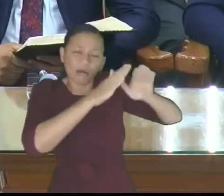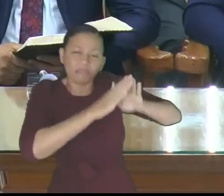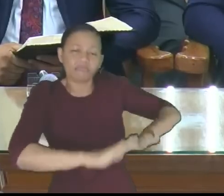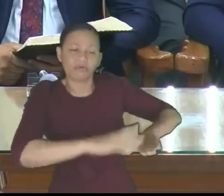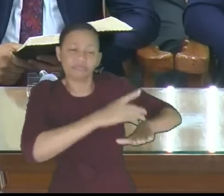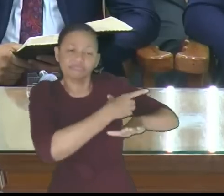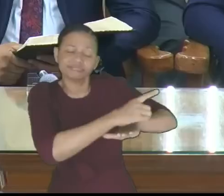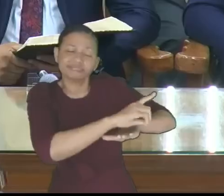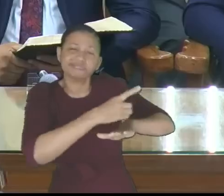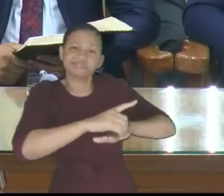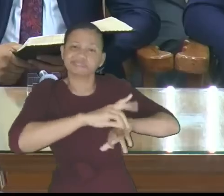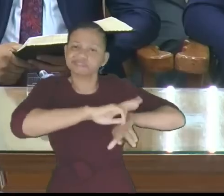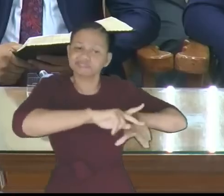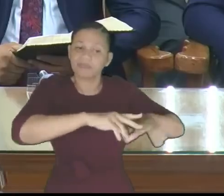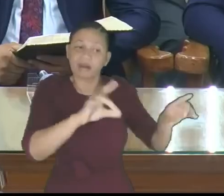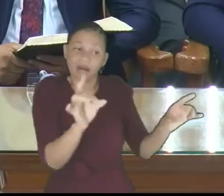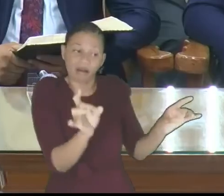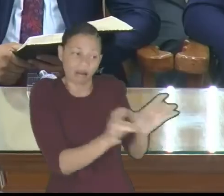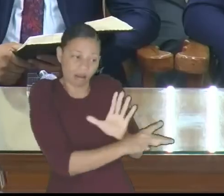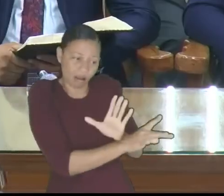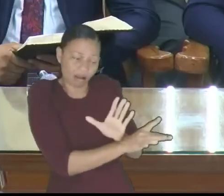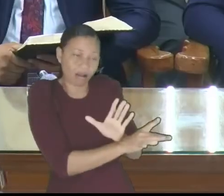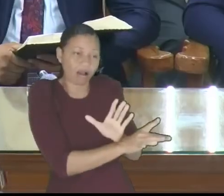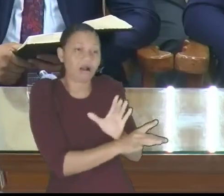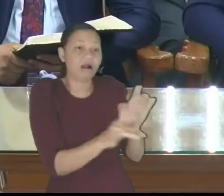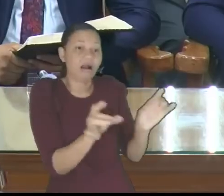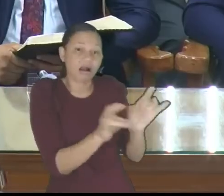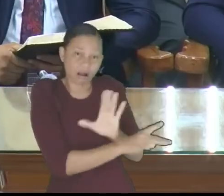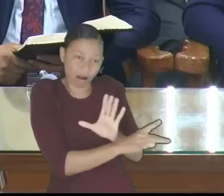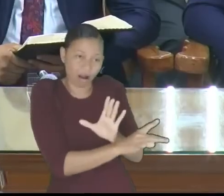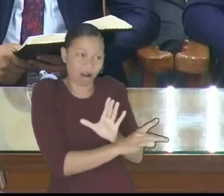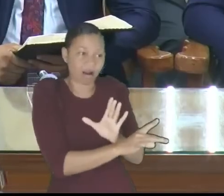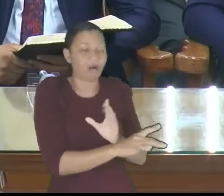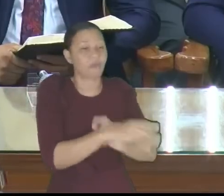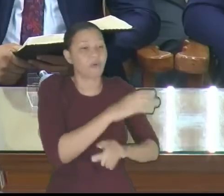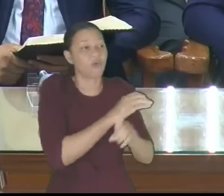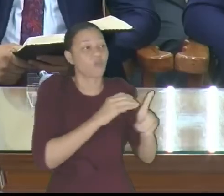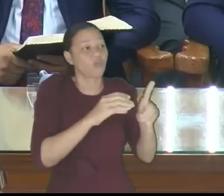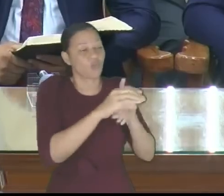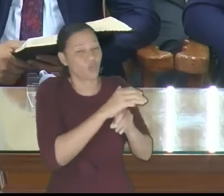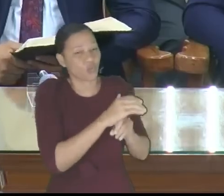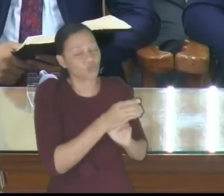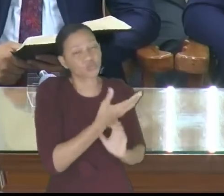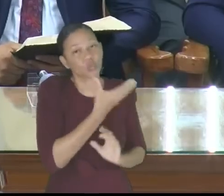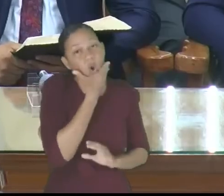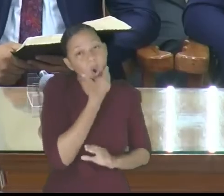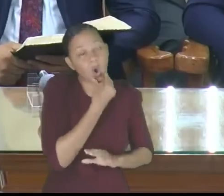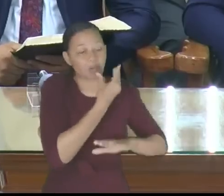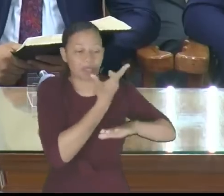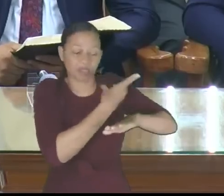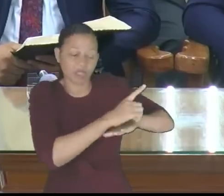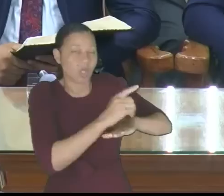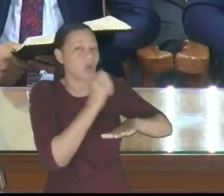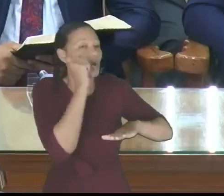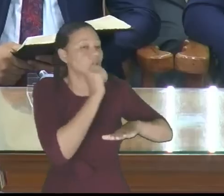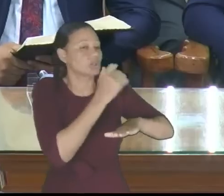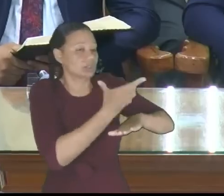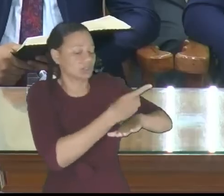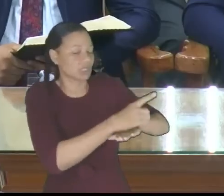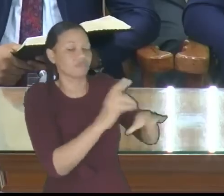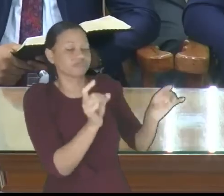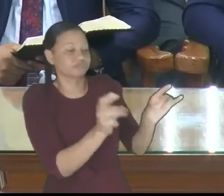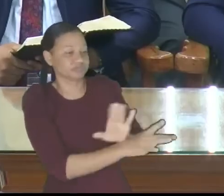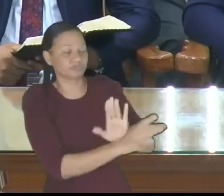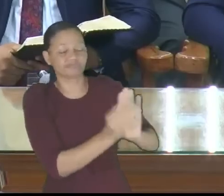reunião, quando termina o culto daquele Deus ou daquela deusa, eles vão embora e o